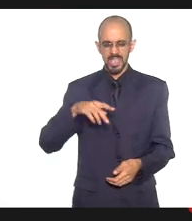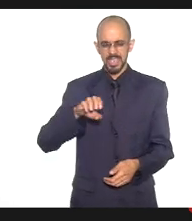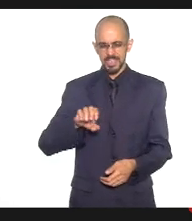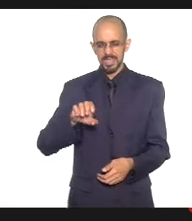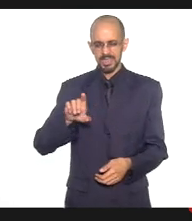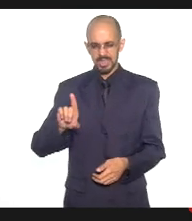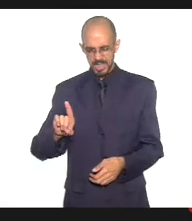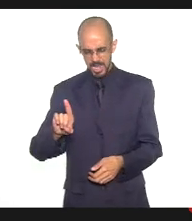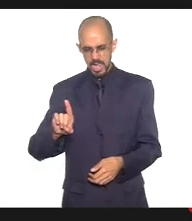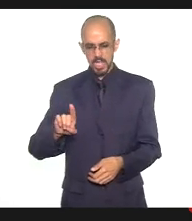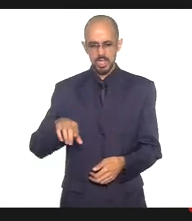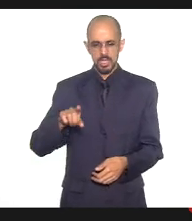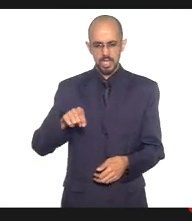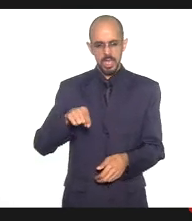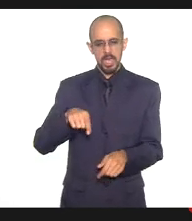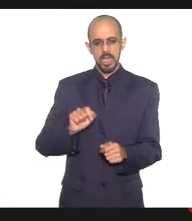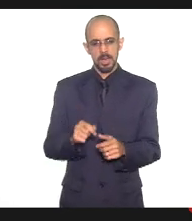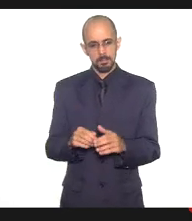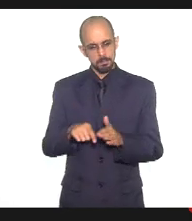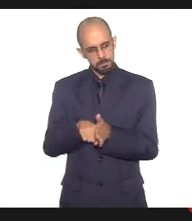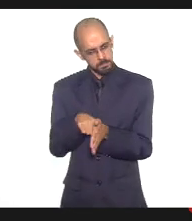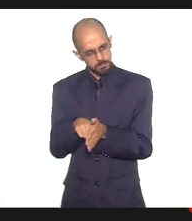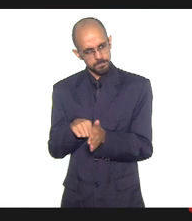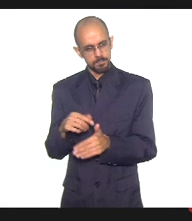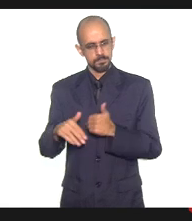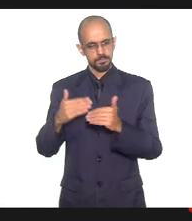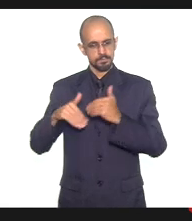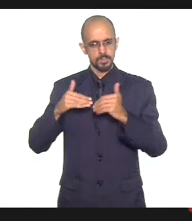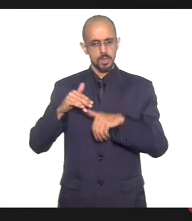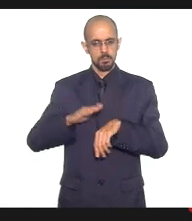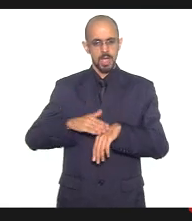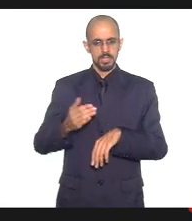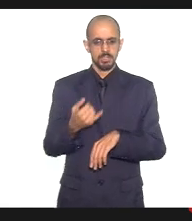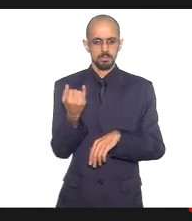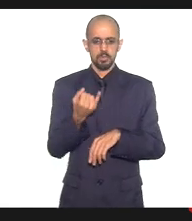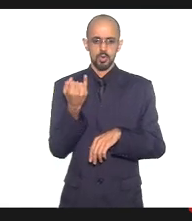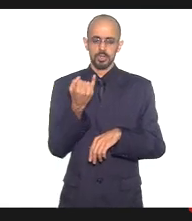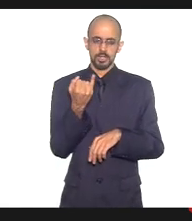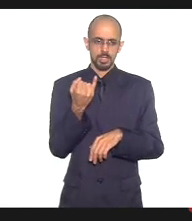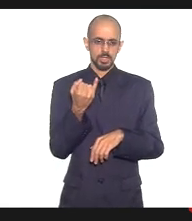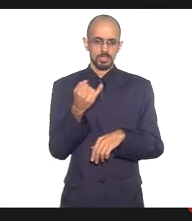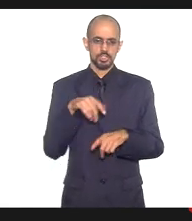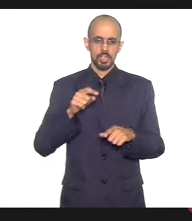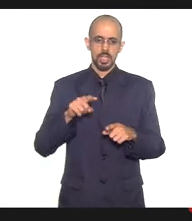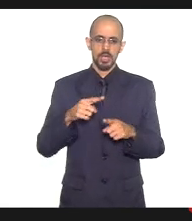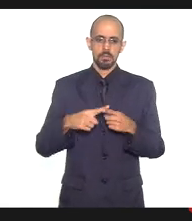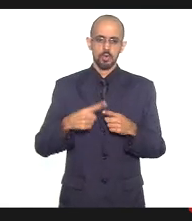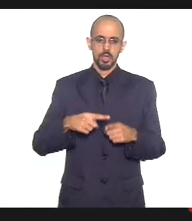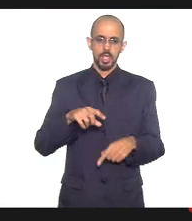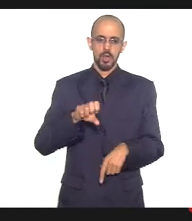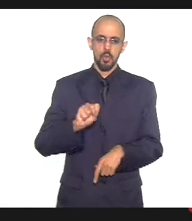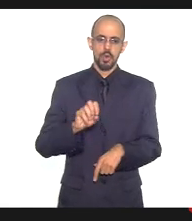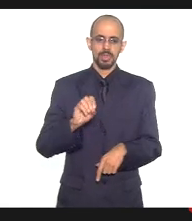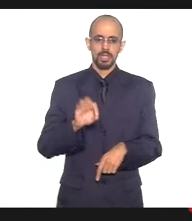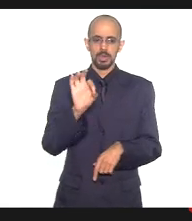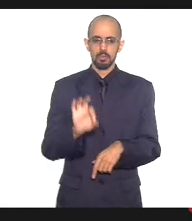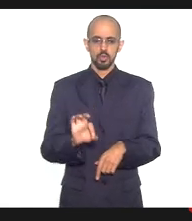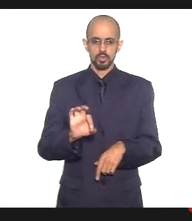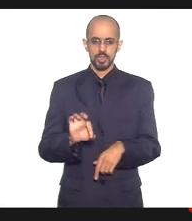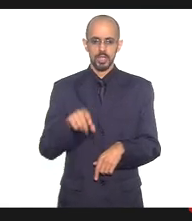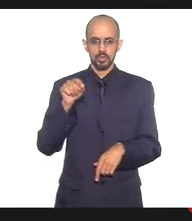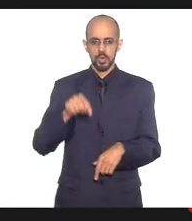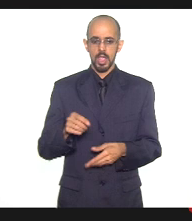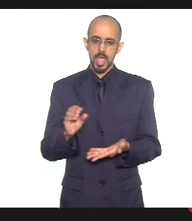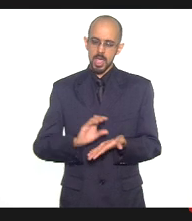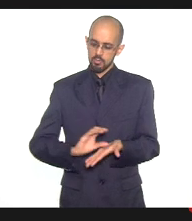de exploração e produção. O mais relevante disso tudo, senhoras e senhores, é que 80% desse valor é alocado aqui no Rio de